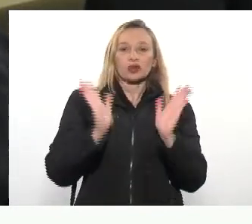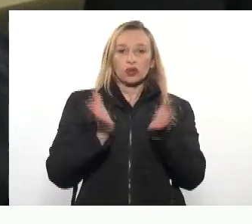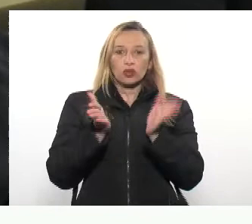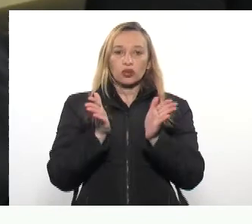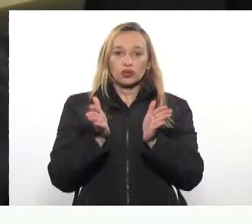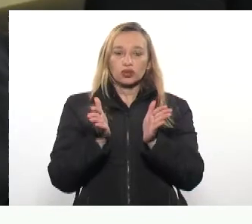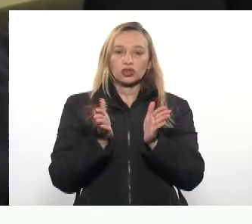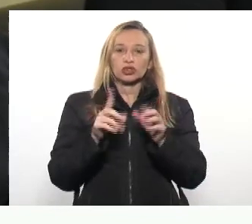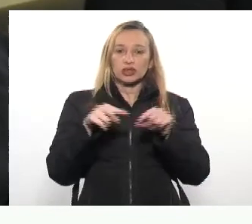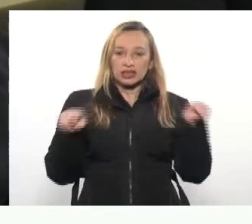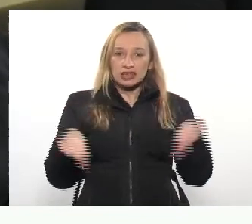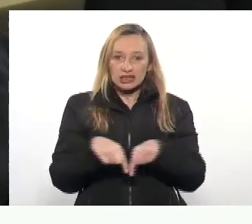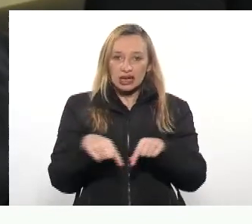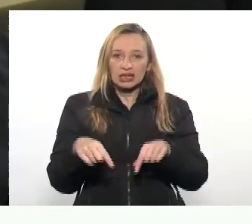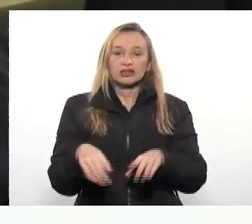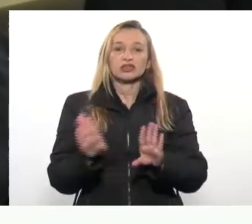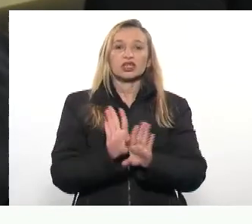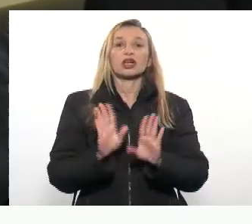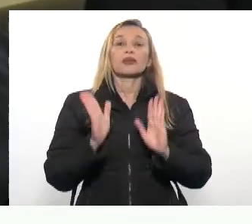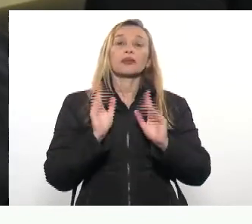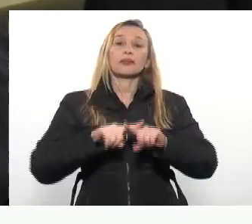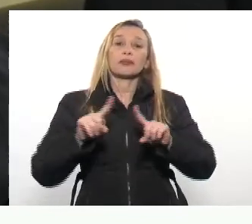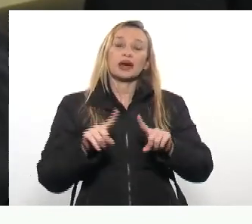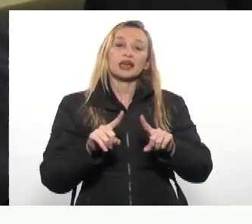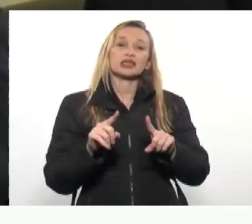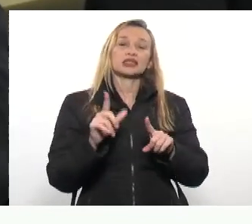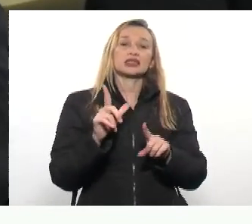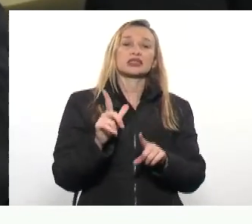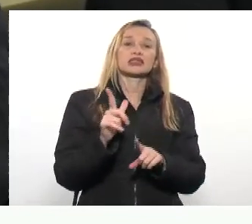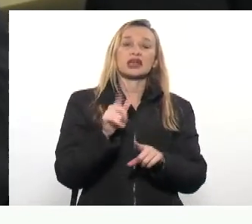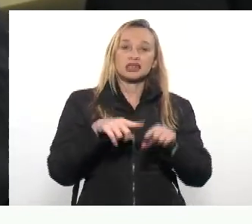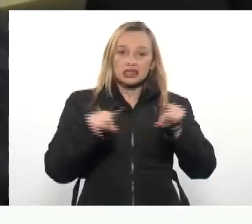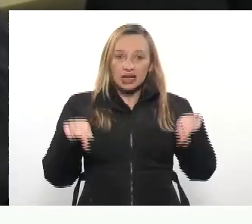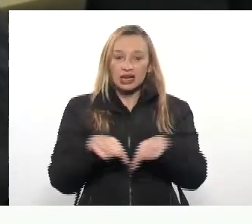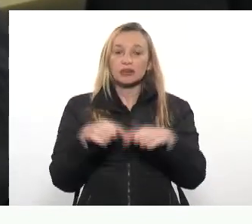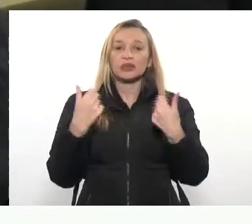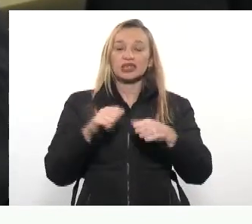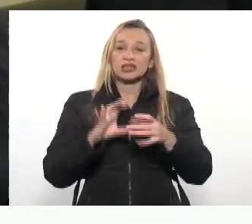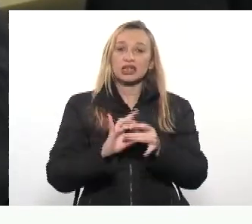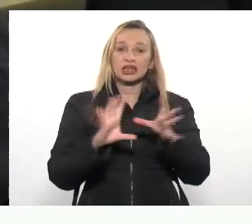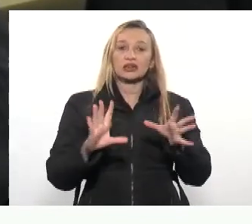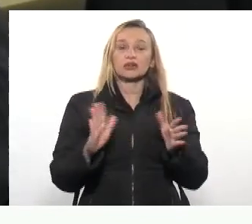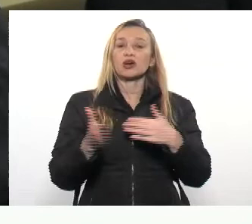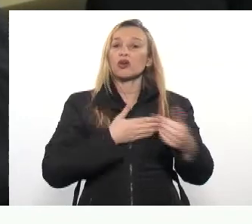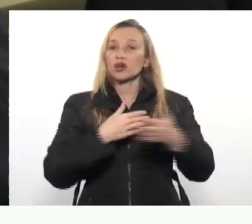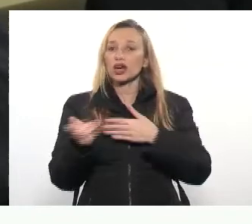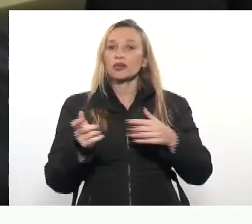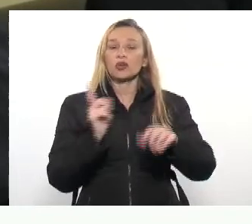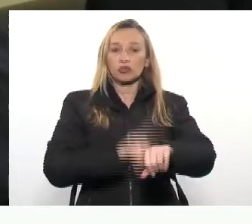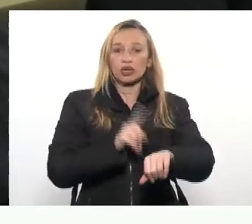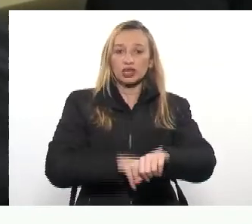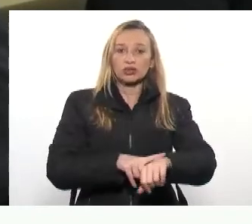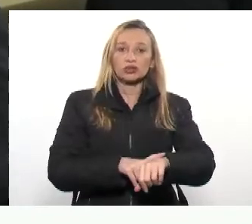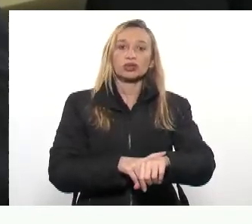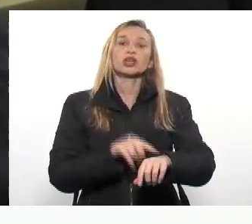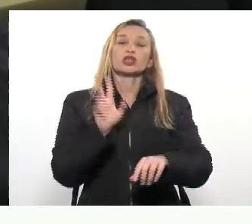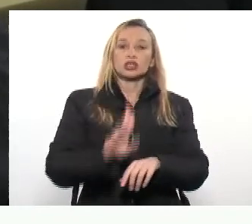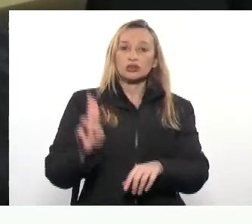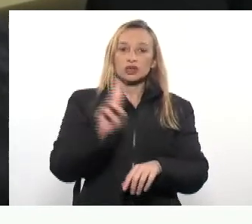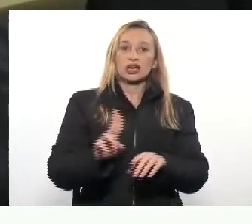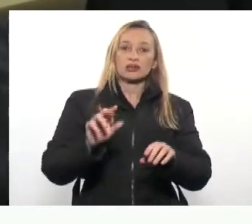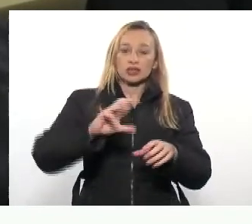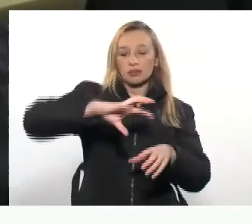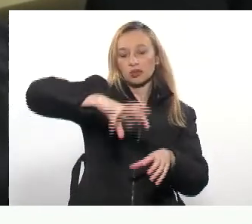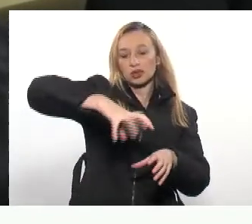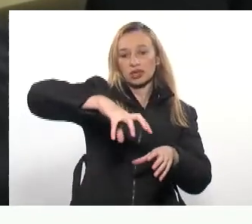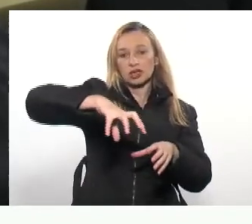está ocupada, mas a água tem que estar disponível para que a qualquer momento que ela venha a ser ocupada, sem necessidade de aviso prévio, você abre a torneira